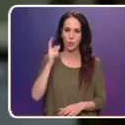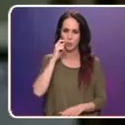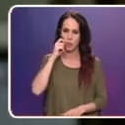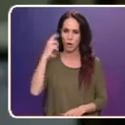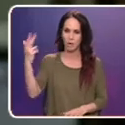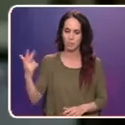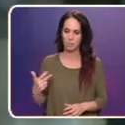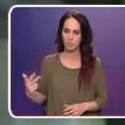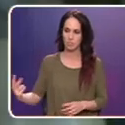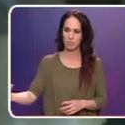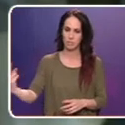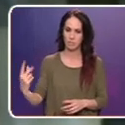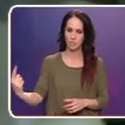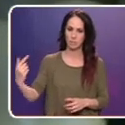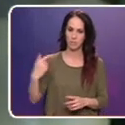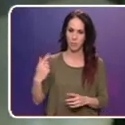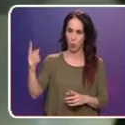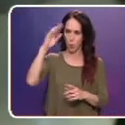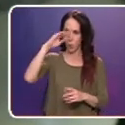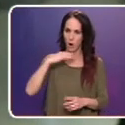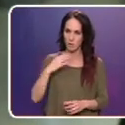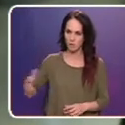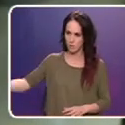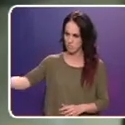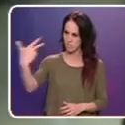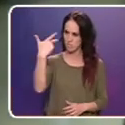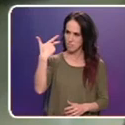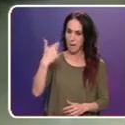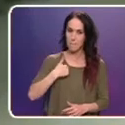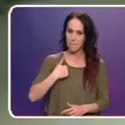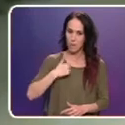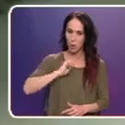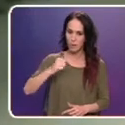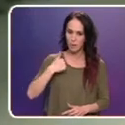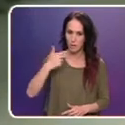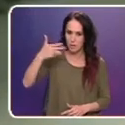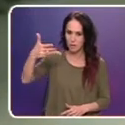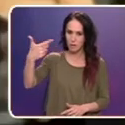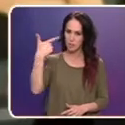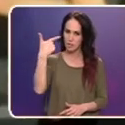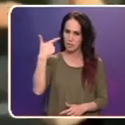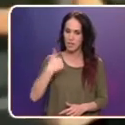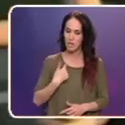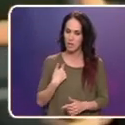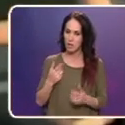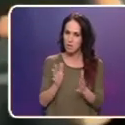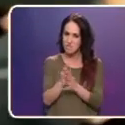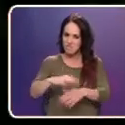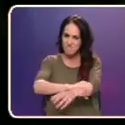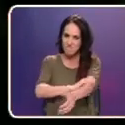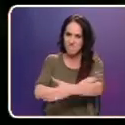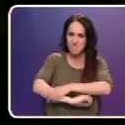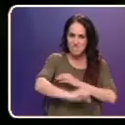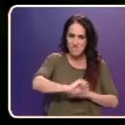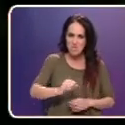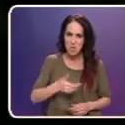Deu os dois primeiros passos para dentro do quarto, ele voltou a arma para mim e falou: eu vim me acertar com você, sua vagabunda.